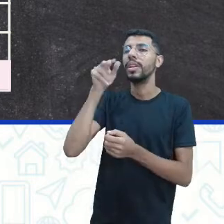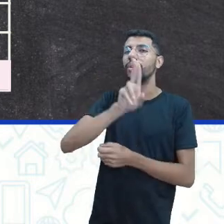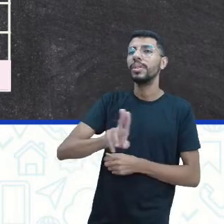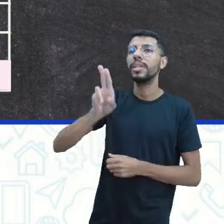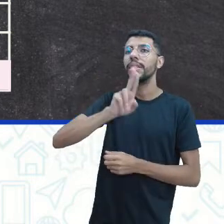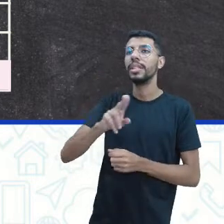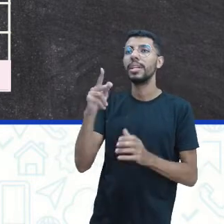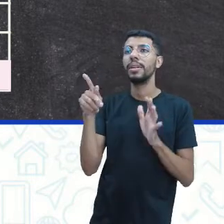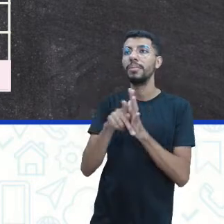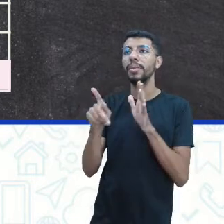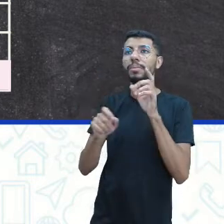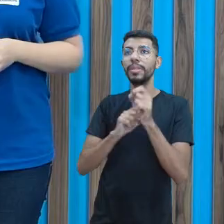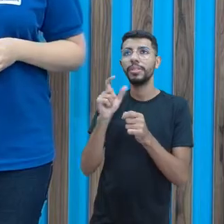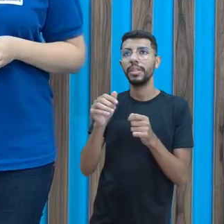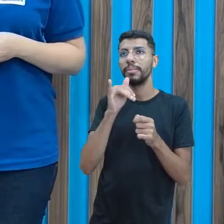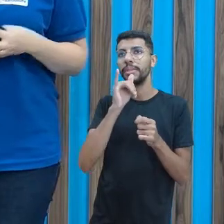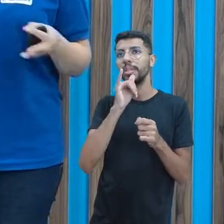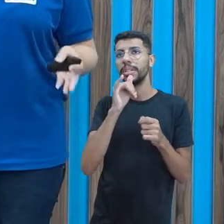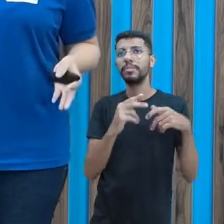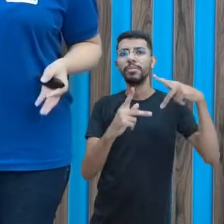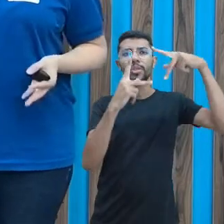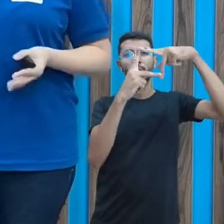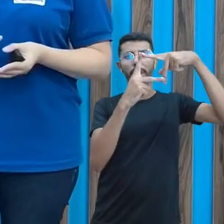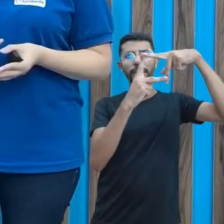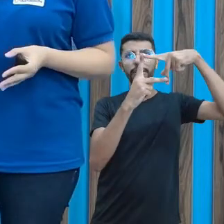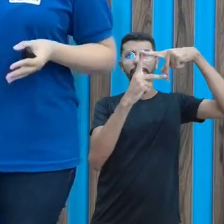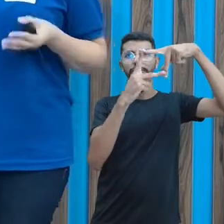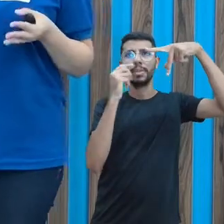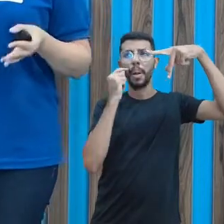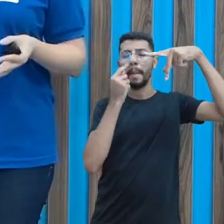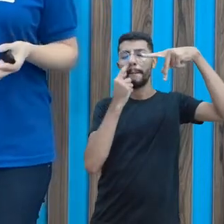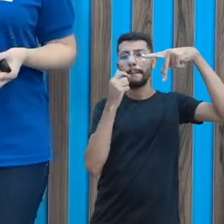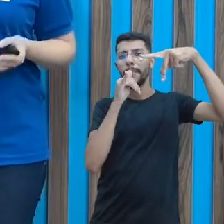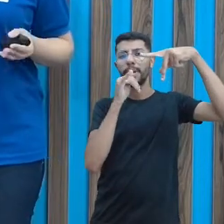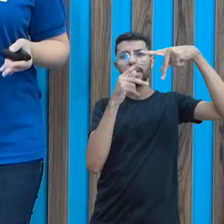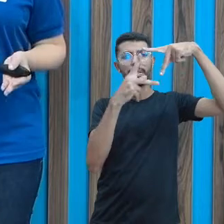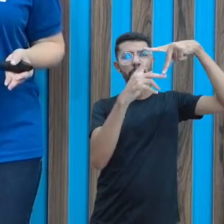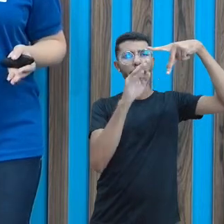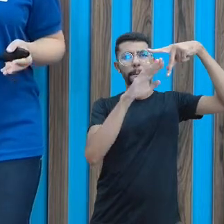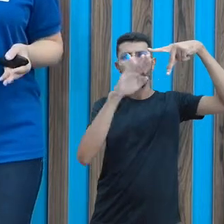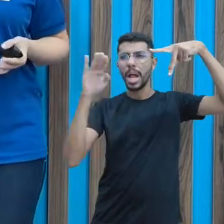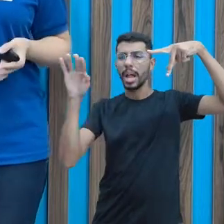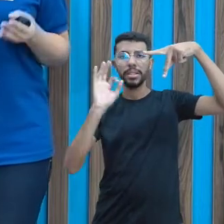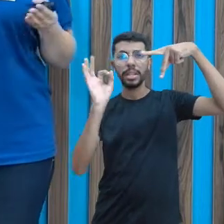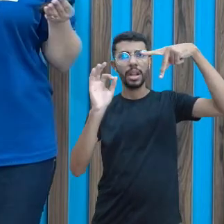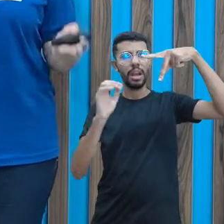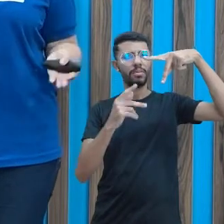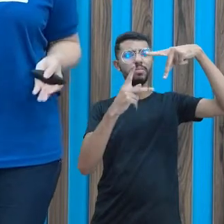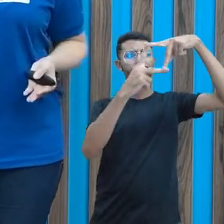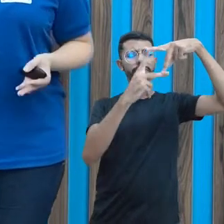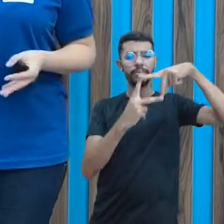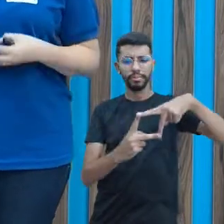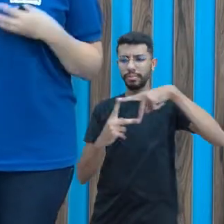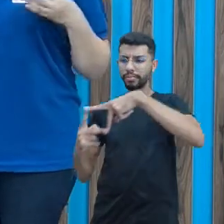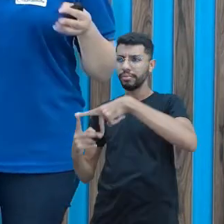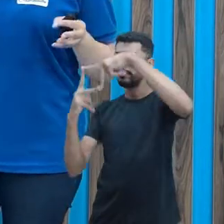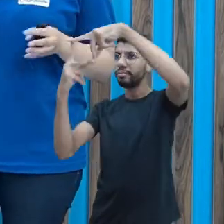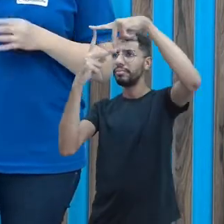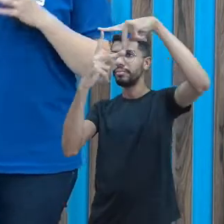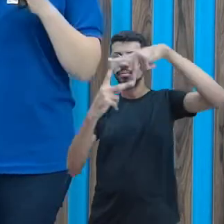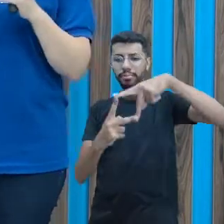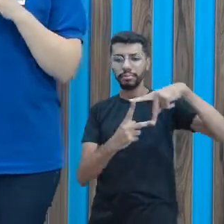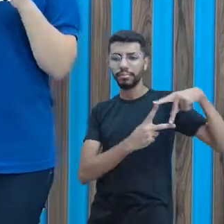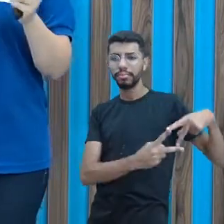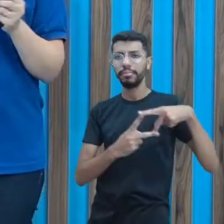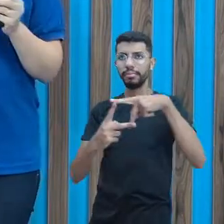a disposição dos quadrinhos. Normalmente, quando se ensina o comecinho lá no 6º ano para falar sobre fração, a gente utiliza